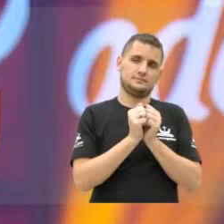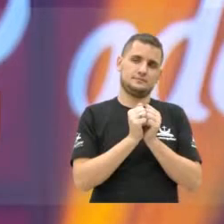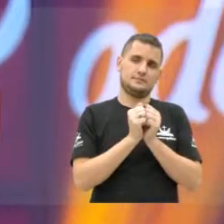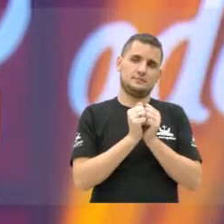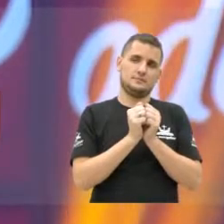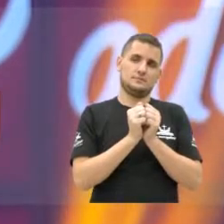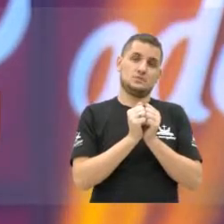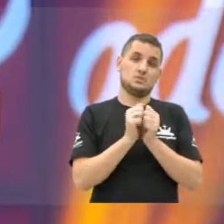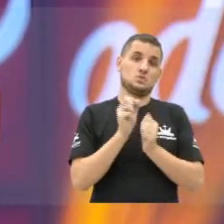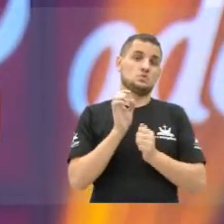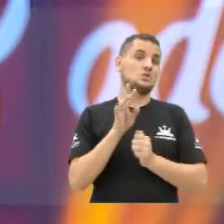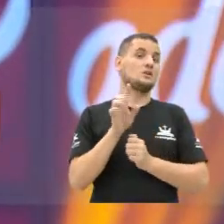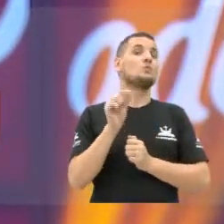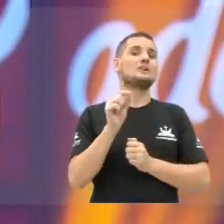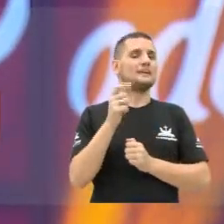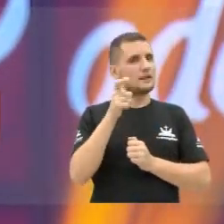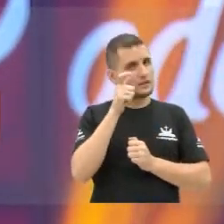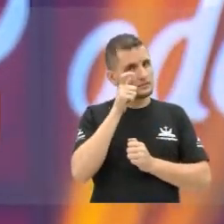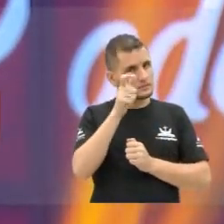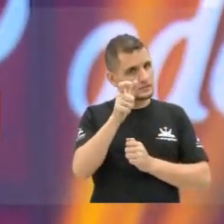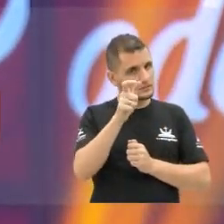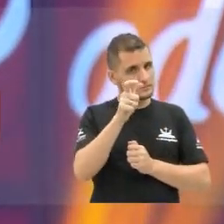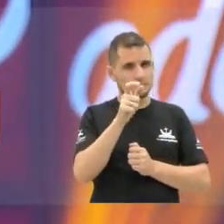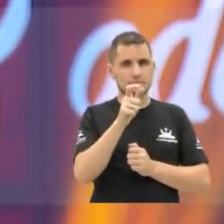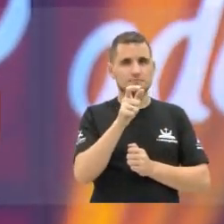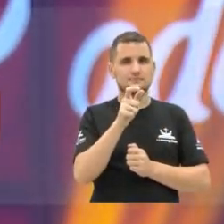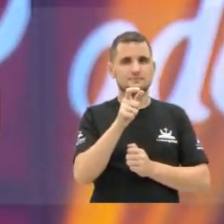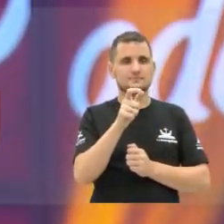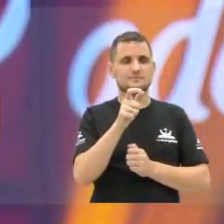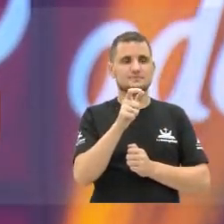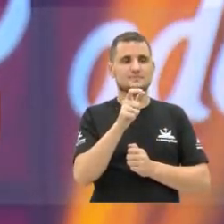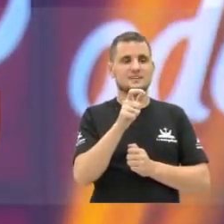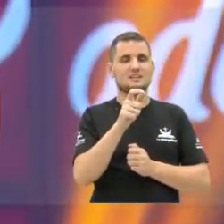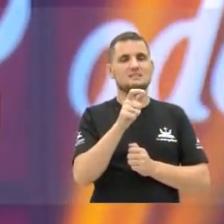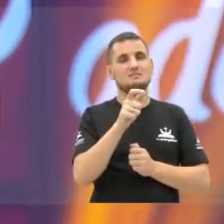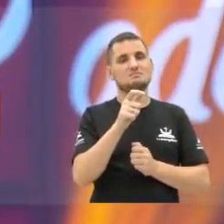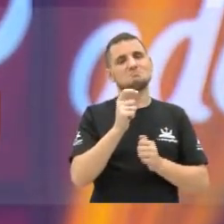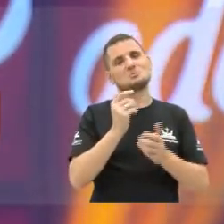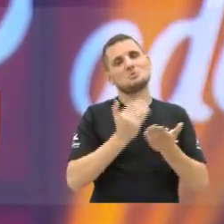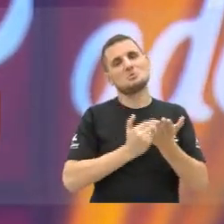Só que preste atenção, o pecado desorientou tudo.